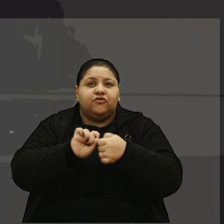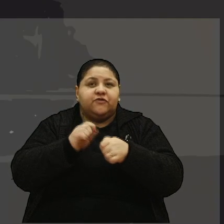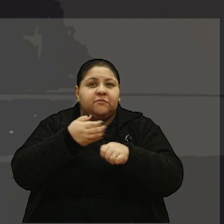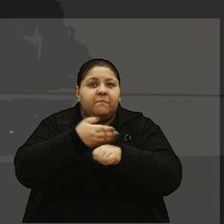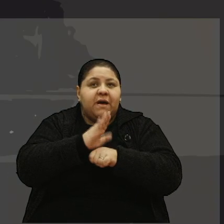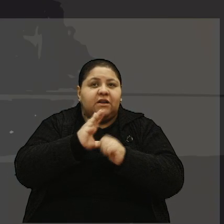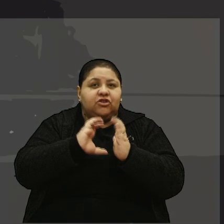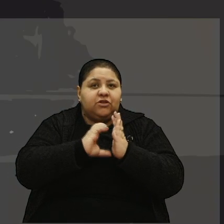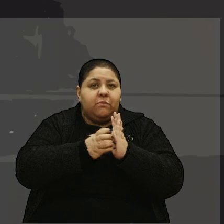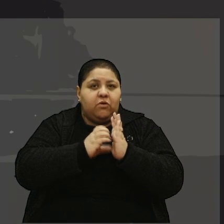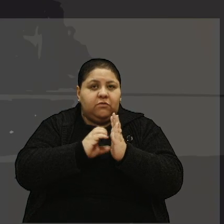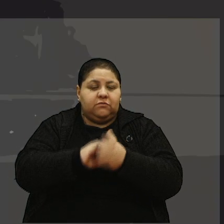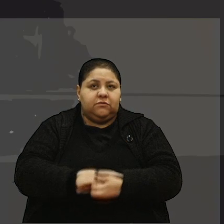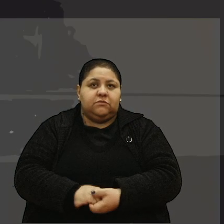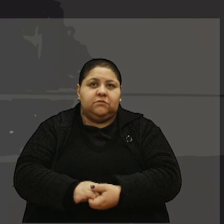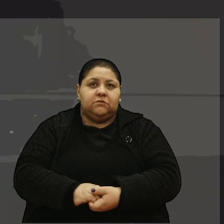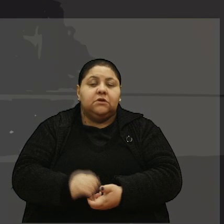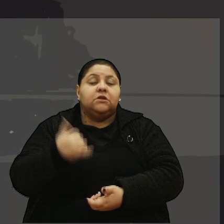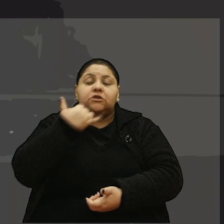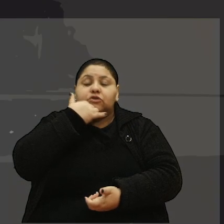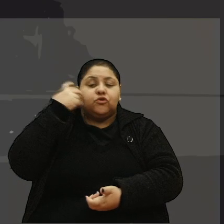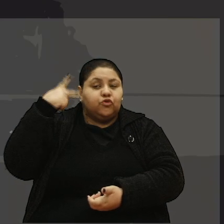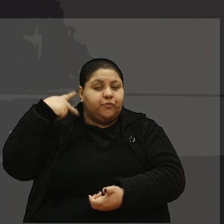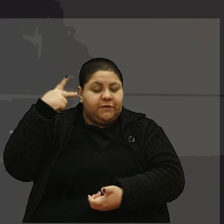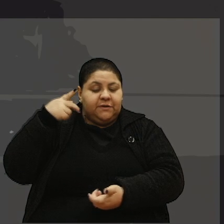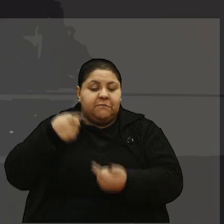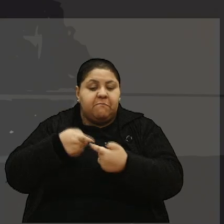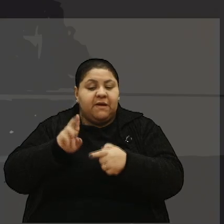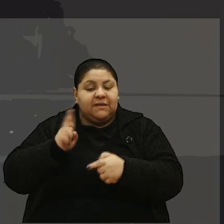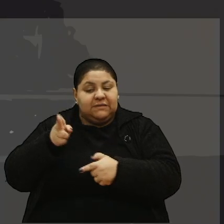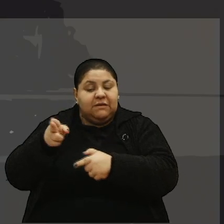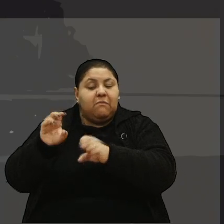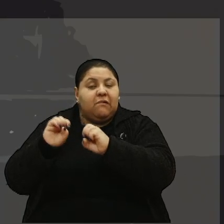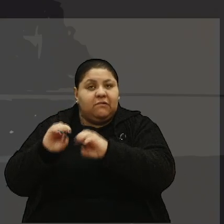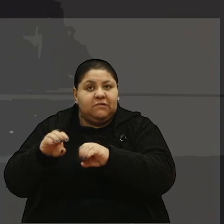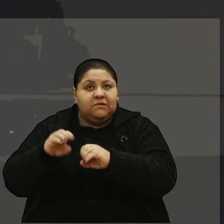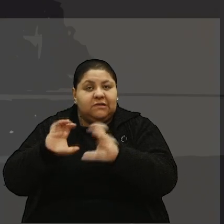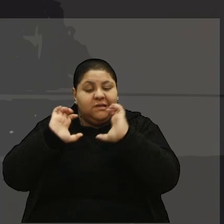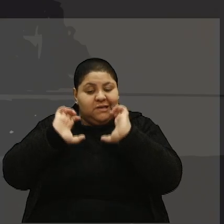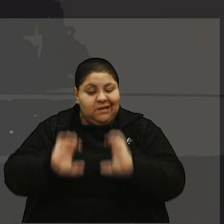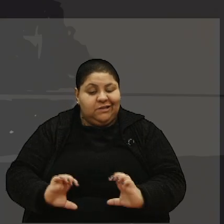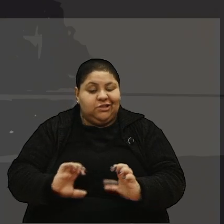política, mas sempre com muita educação e ética.